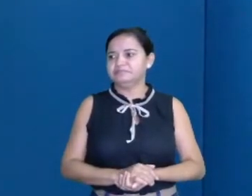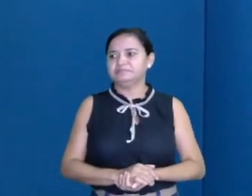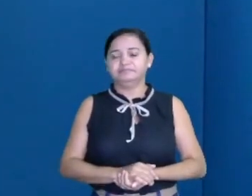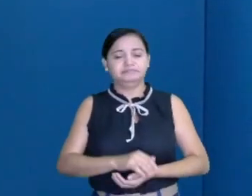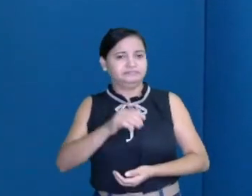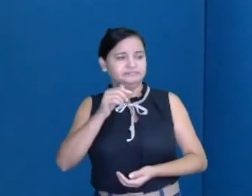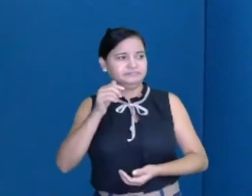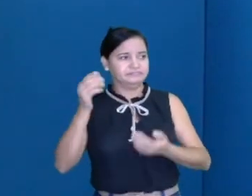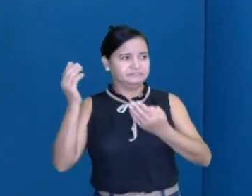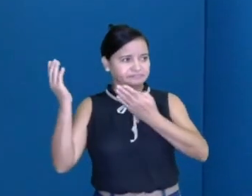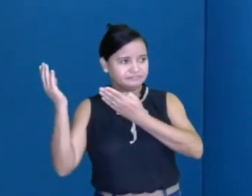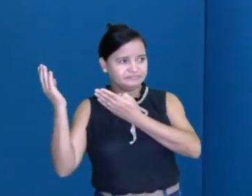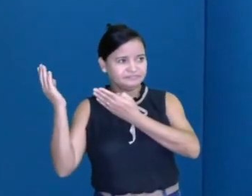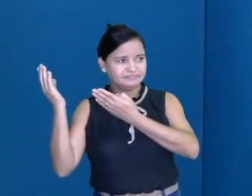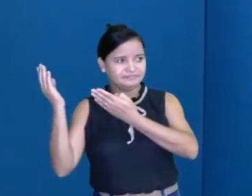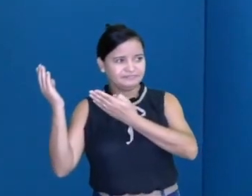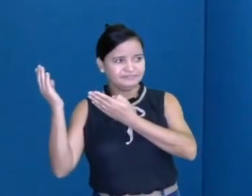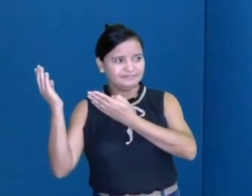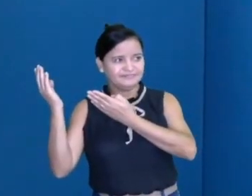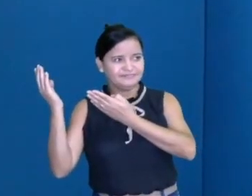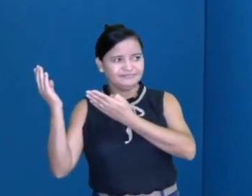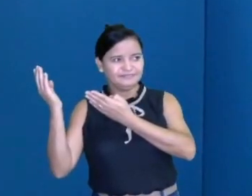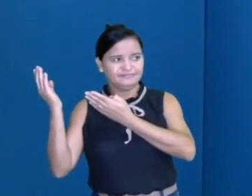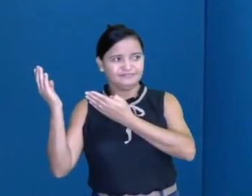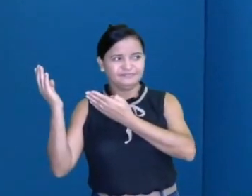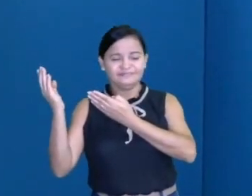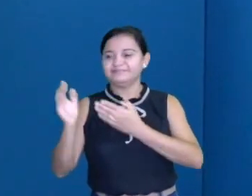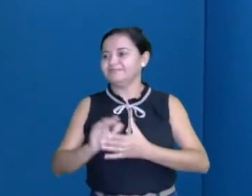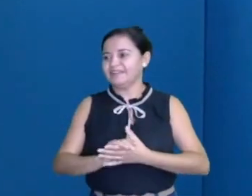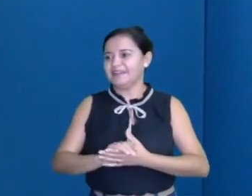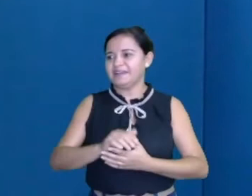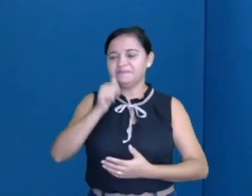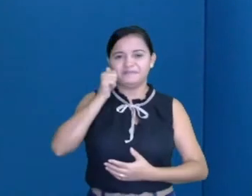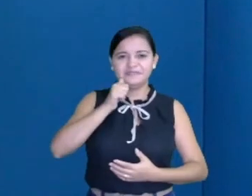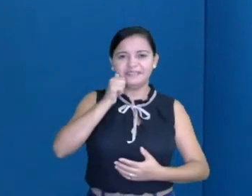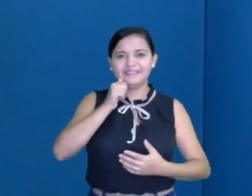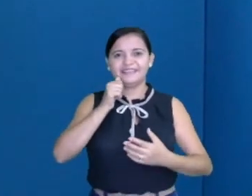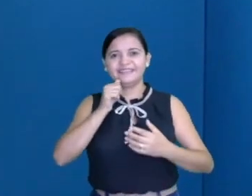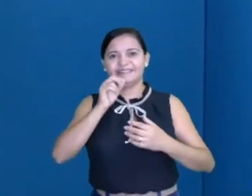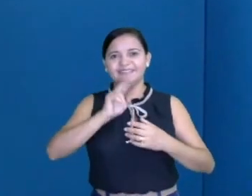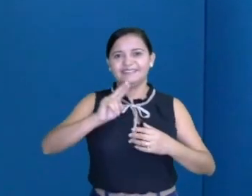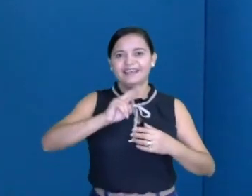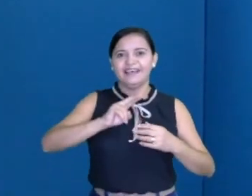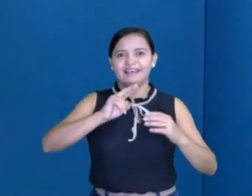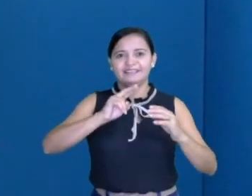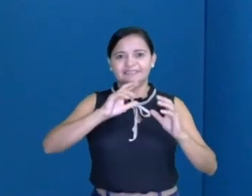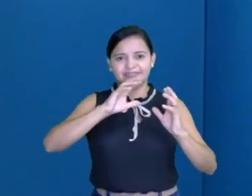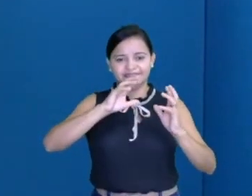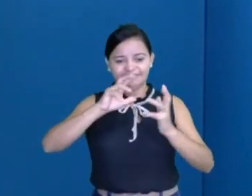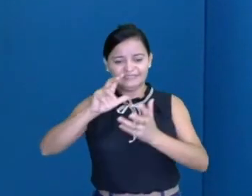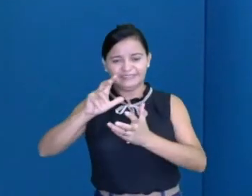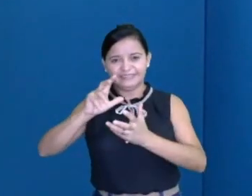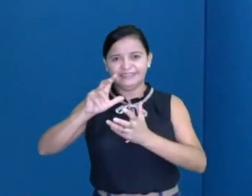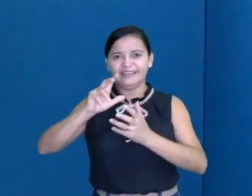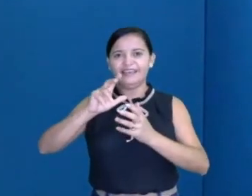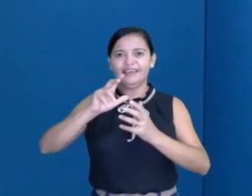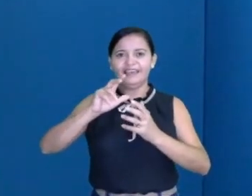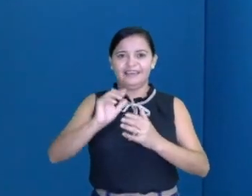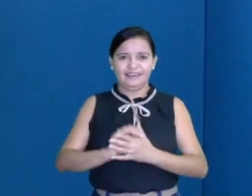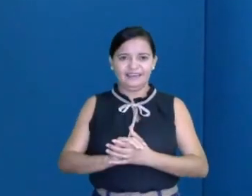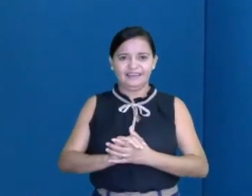do Sul, bem fofinha, ela pegava lá o menino lá, terra, fogo, água, ar. Aí chegava lá ela,